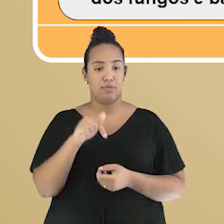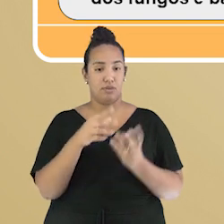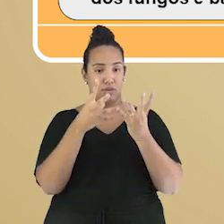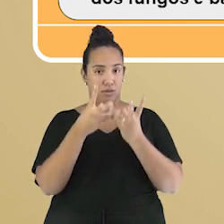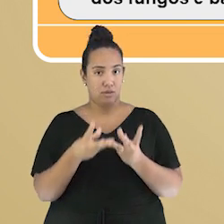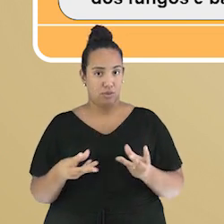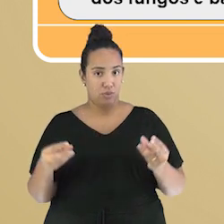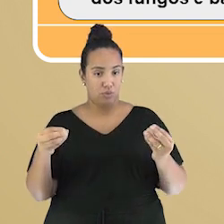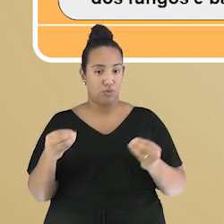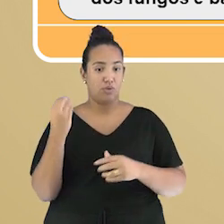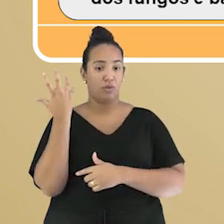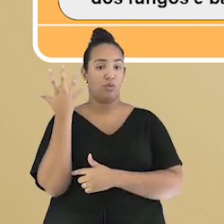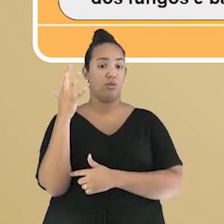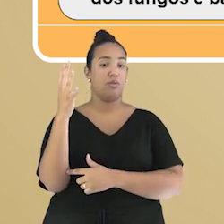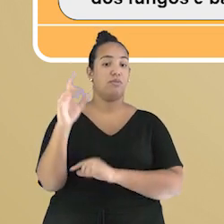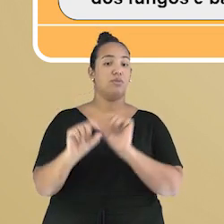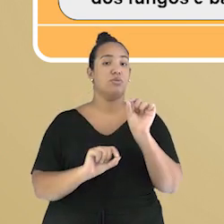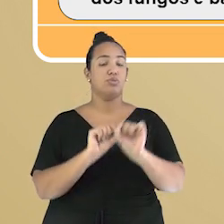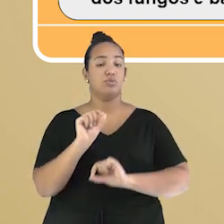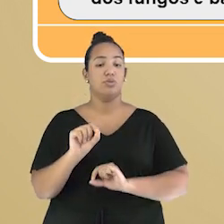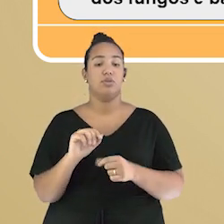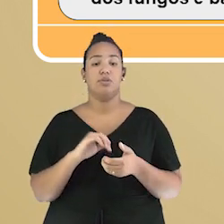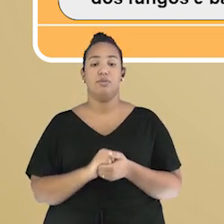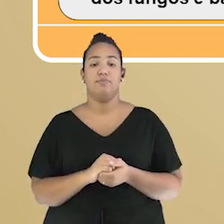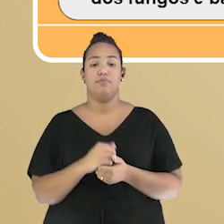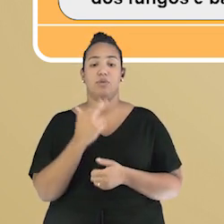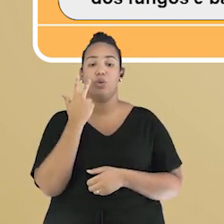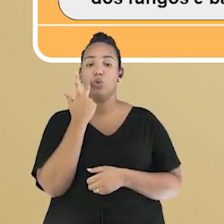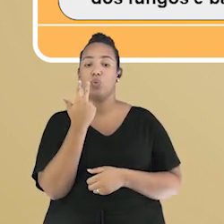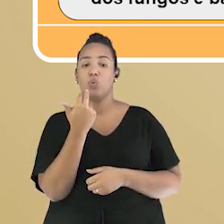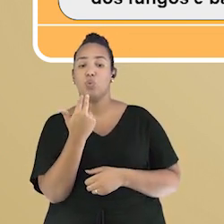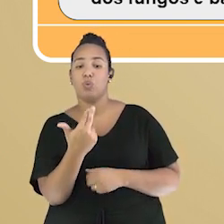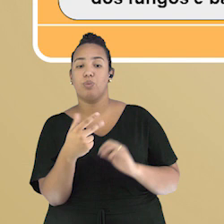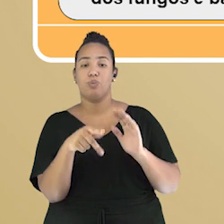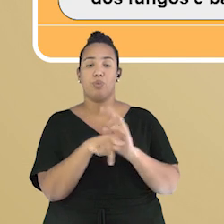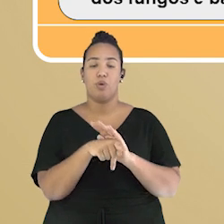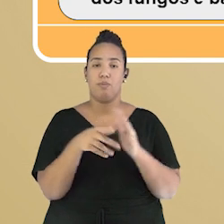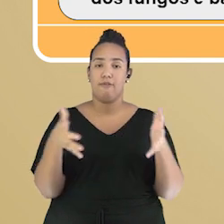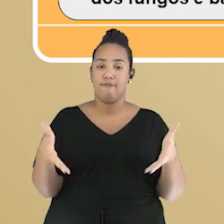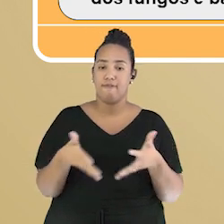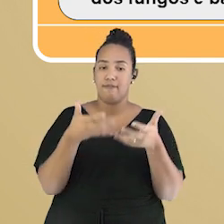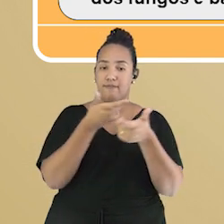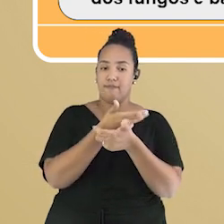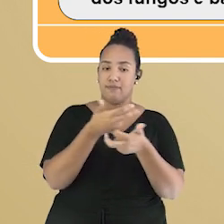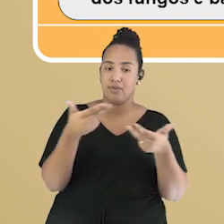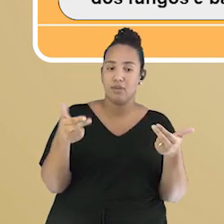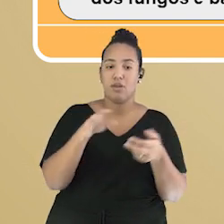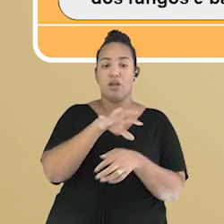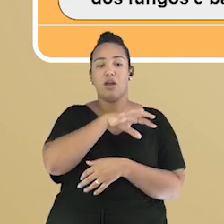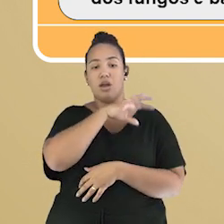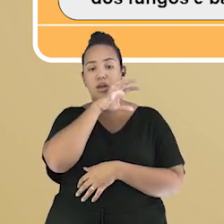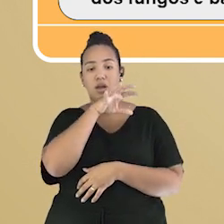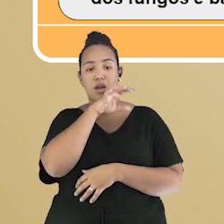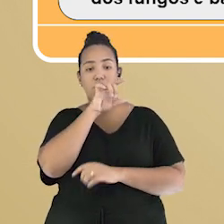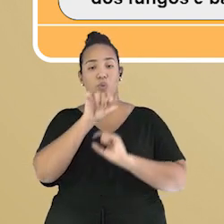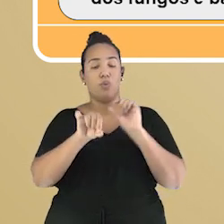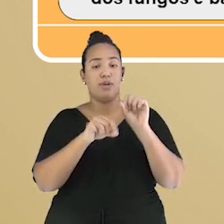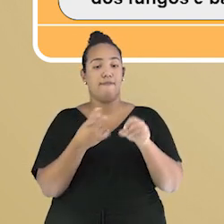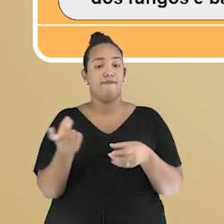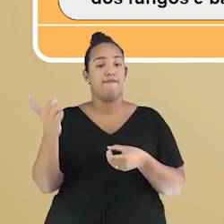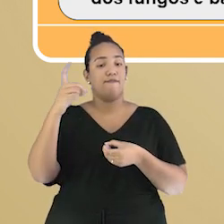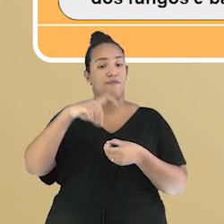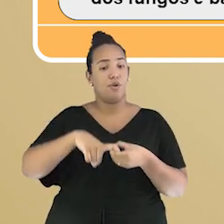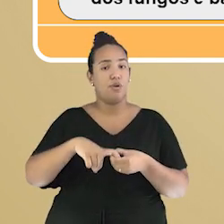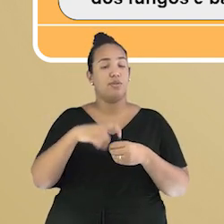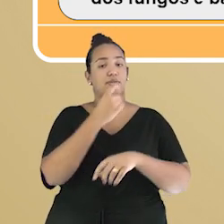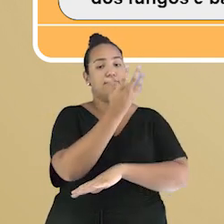para o meio ambiente é que os nutrientes dos vegetais e animais, eles vão ser o quê? Redistribuídos